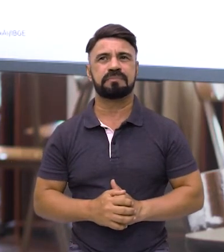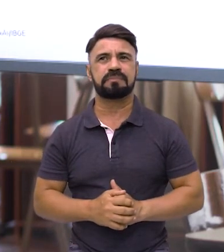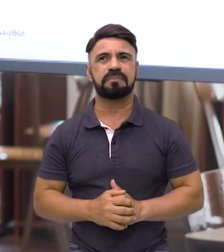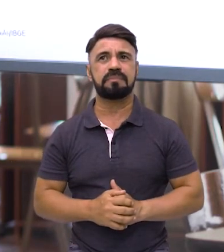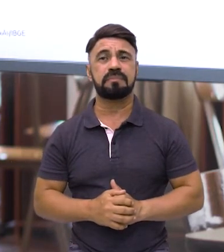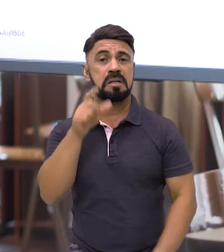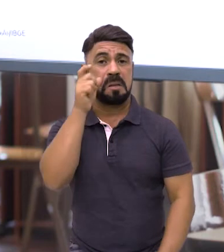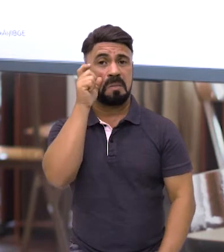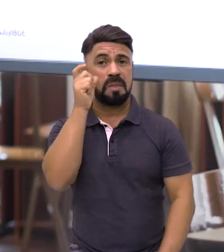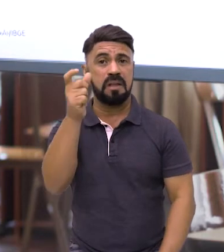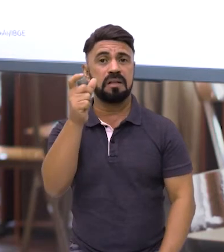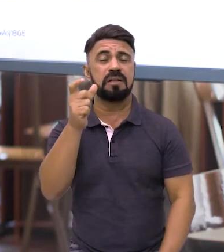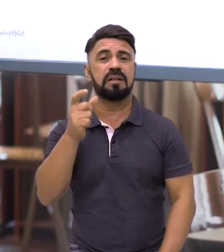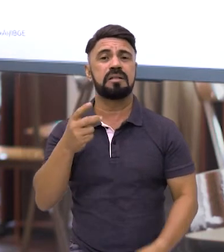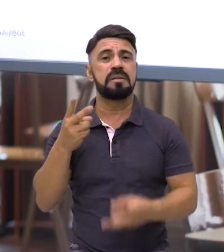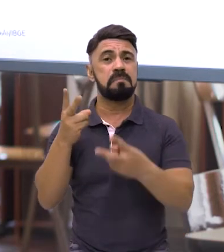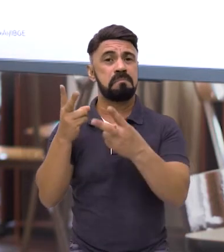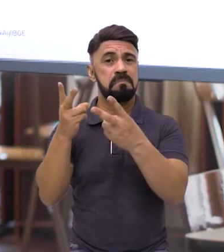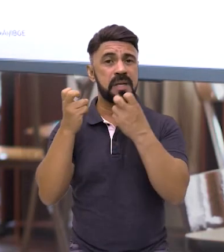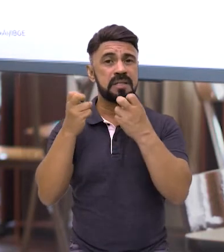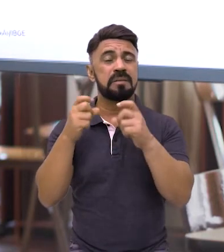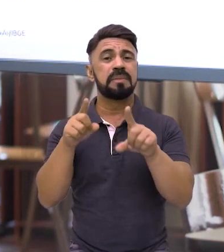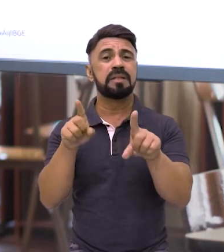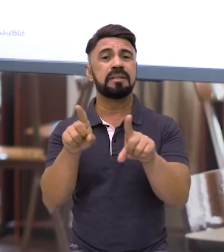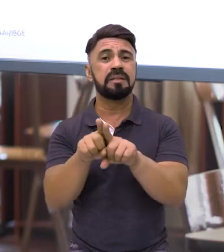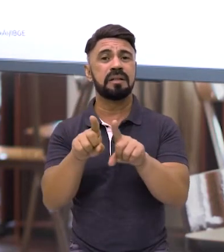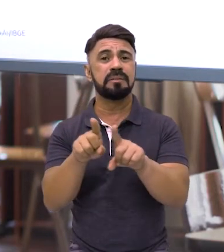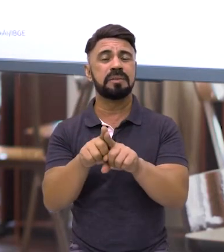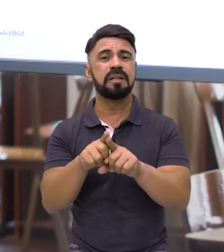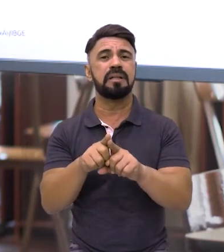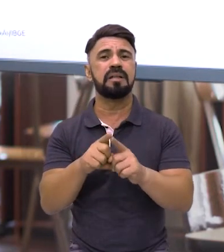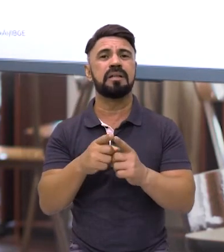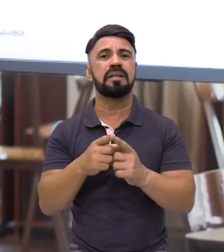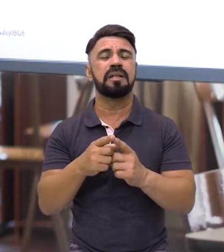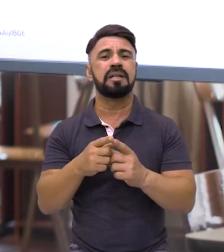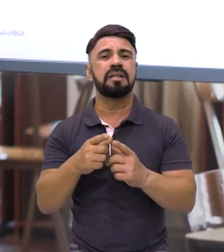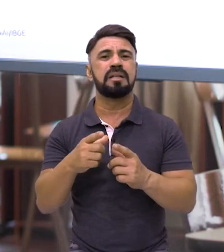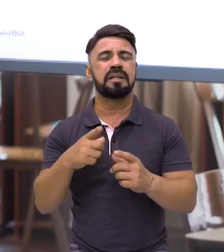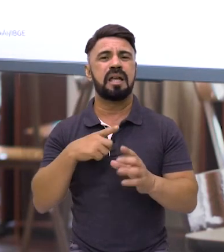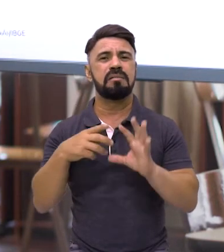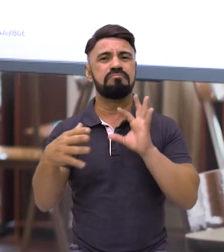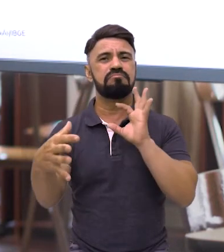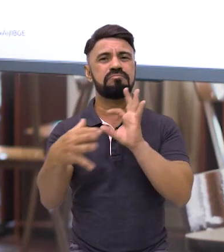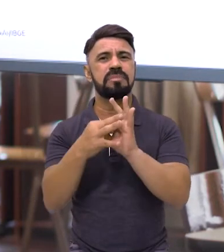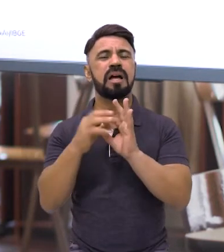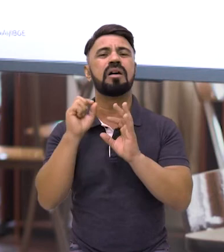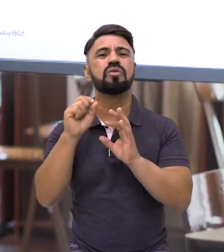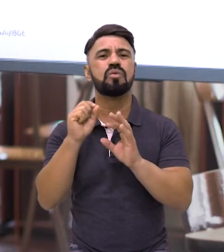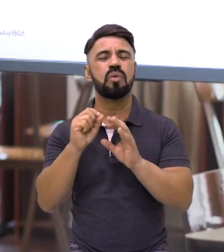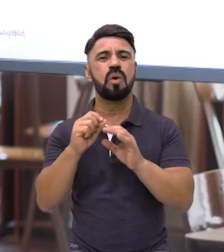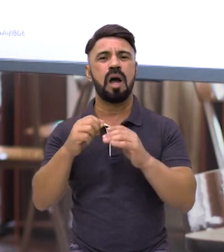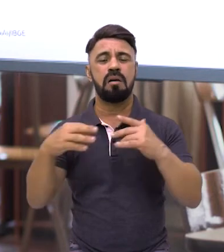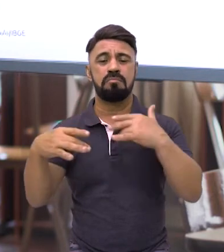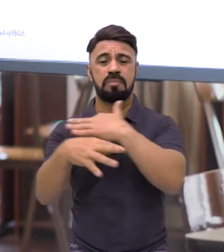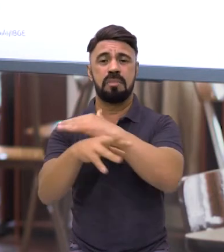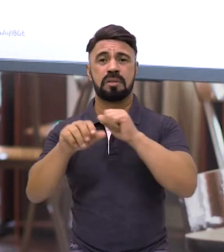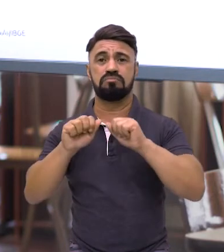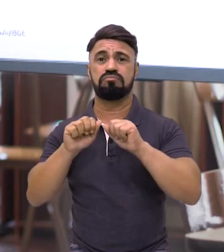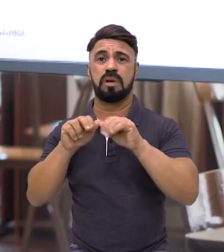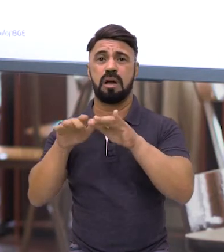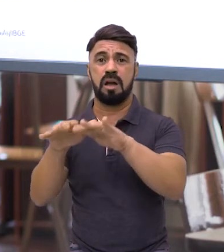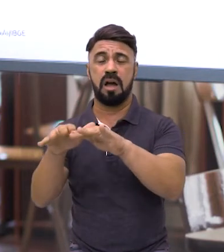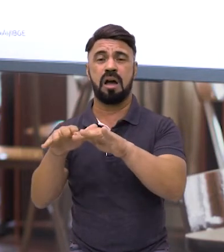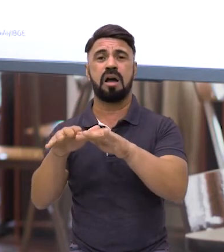E o interessante percebermos também que está intimamente ligado à urbanização,